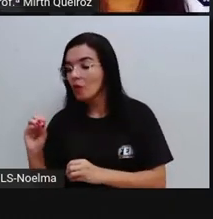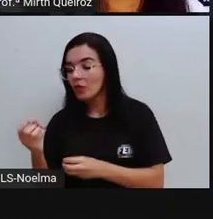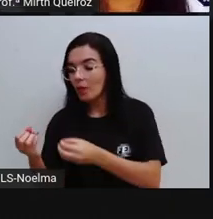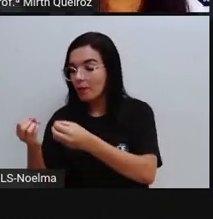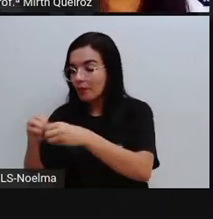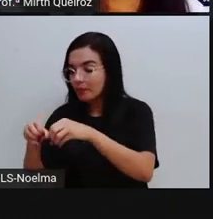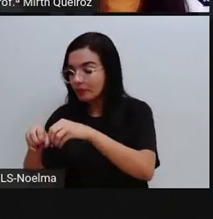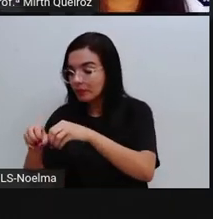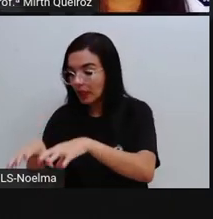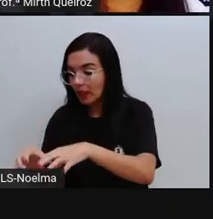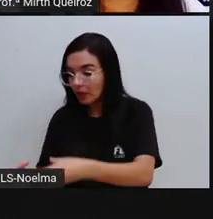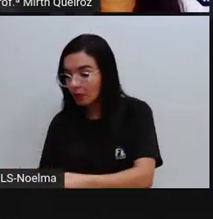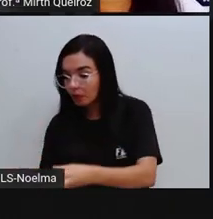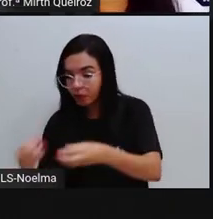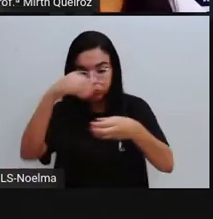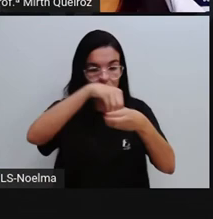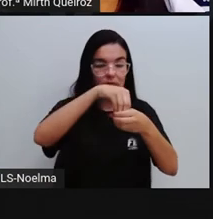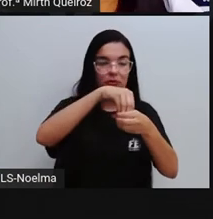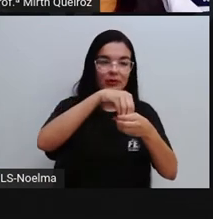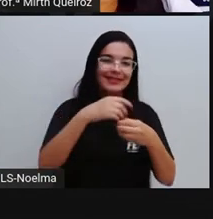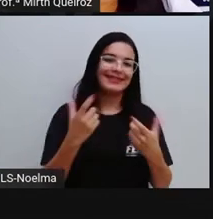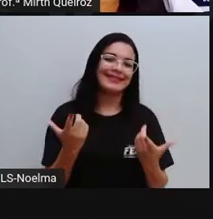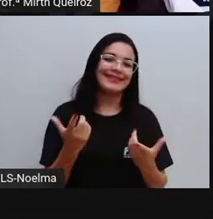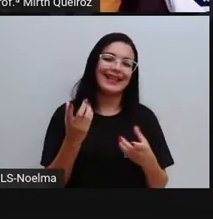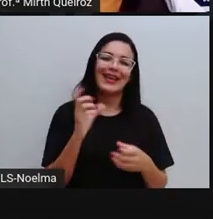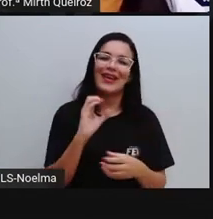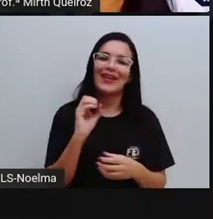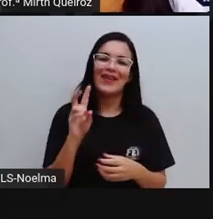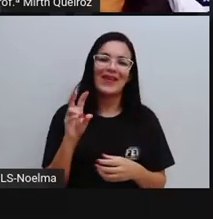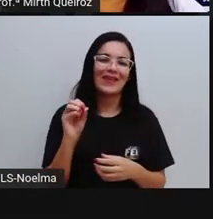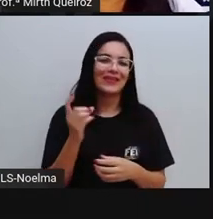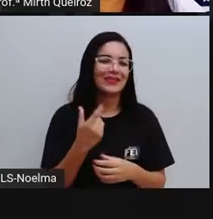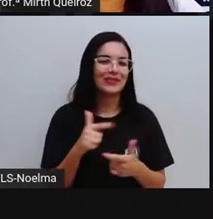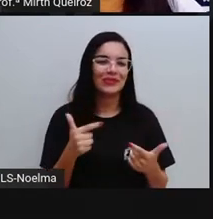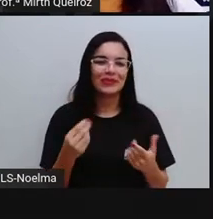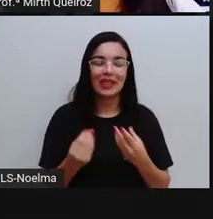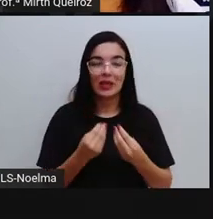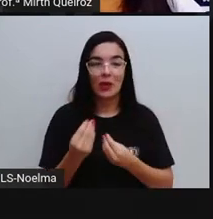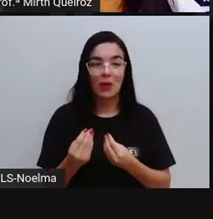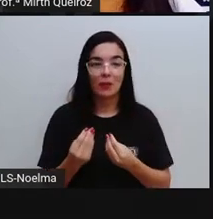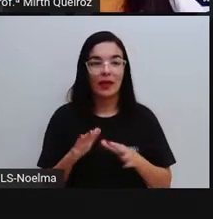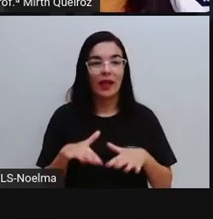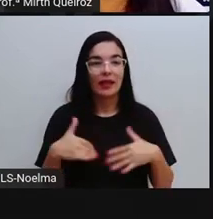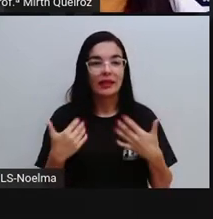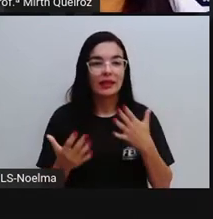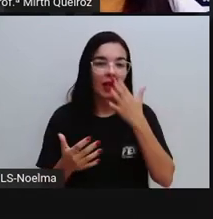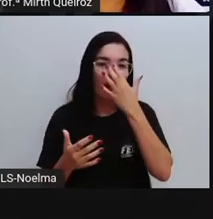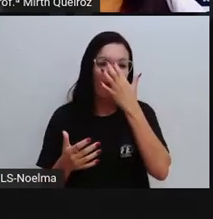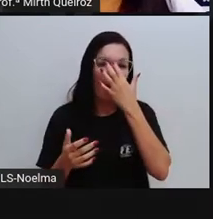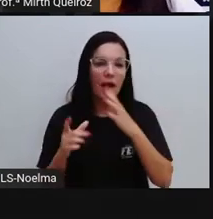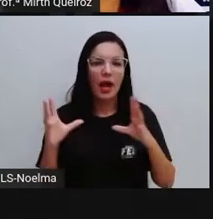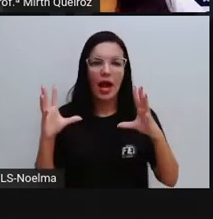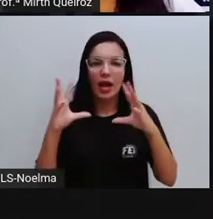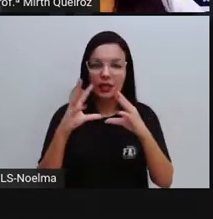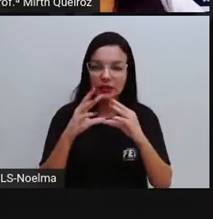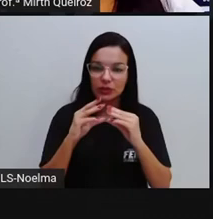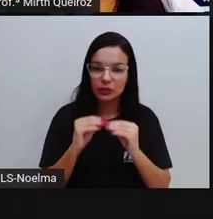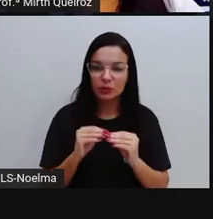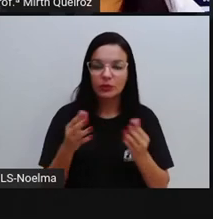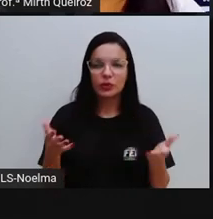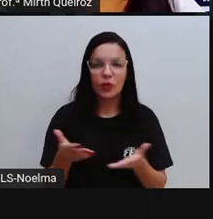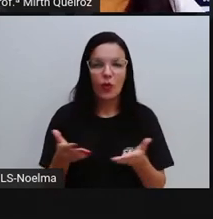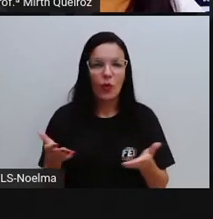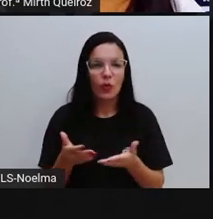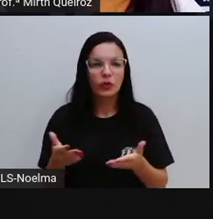voltar ao seu estado anterior, que seria o ovo cru. E o resumo de hoje sobre substâncias puras e misturas, né?